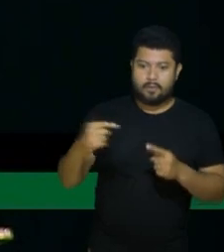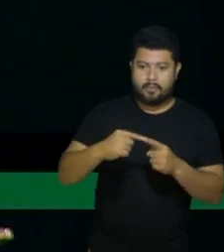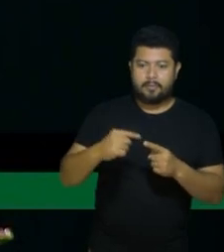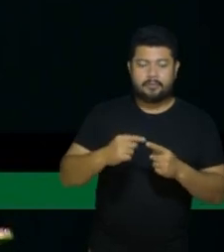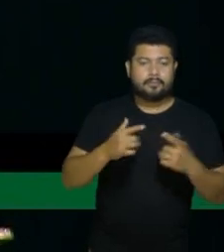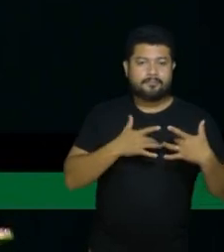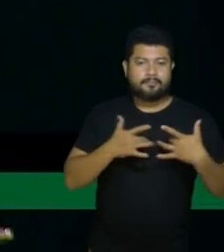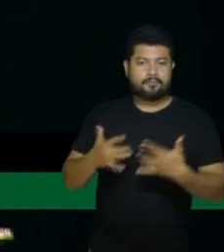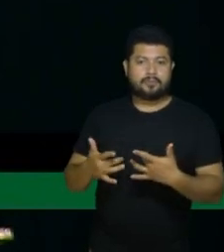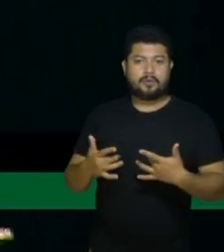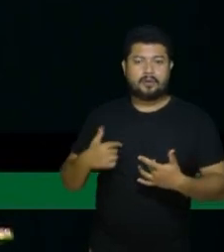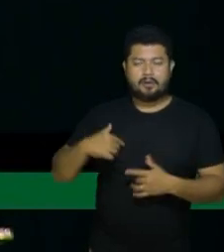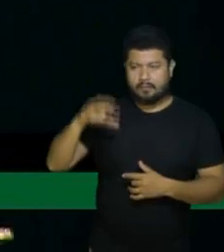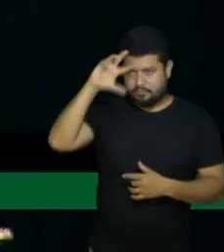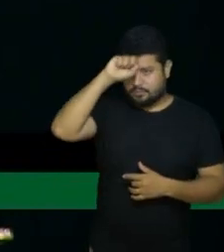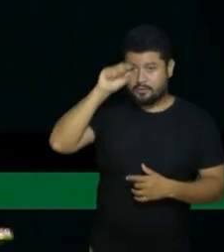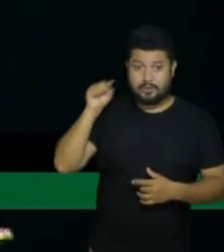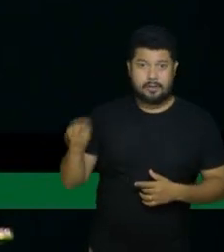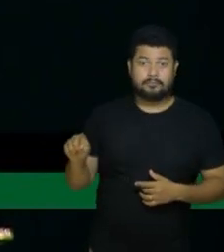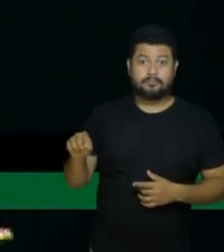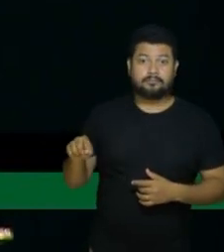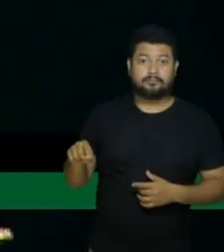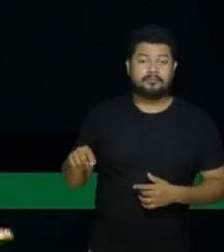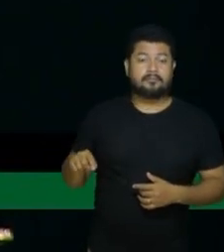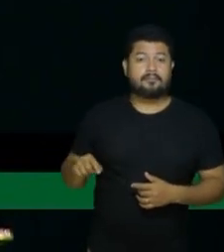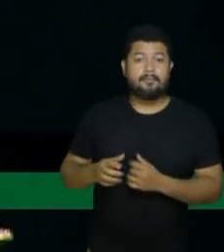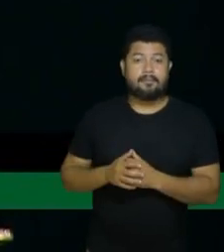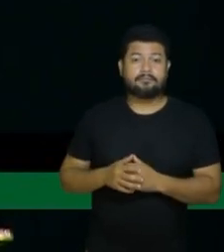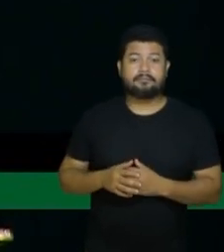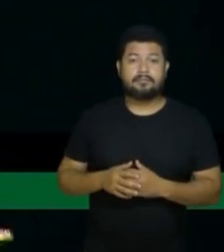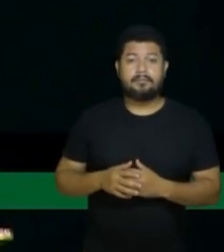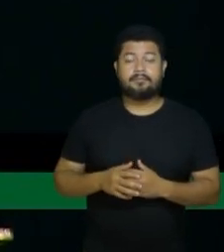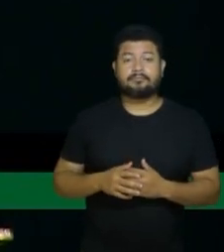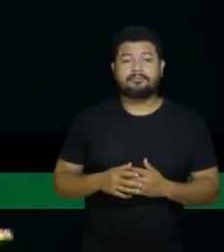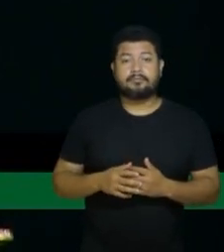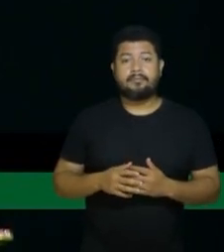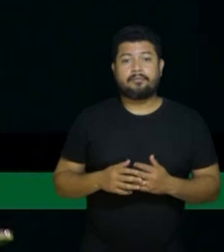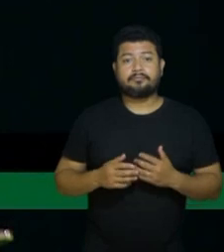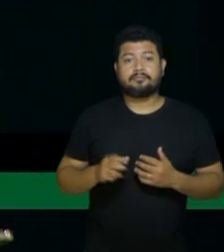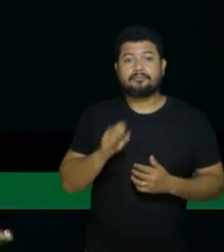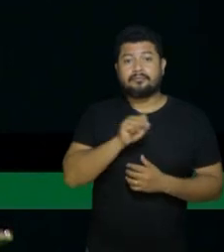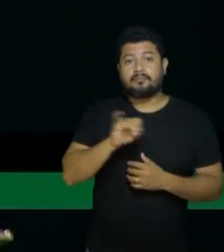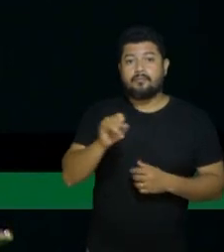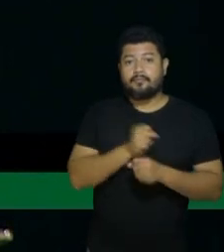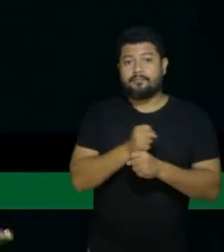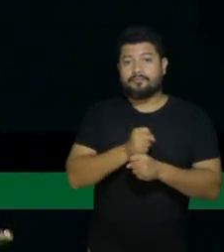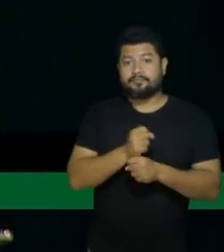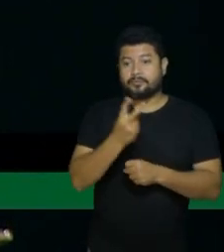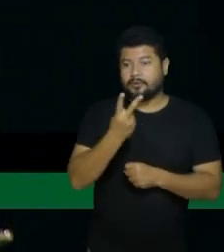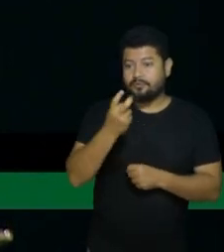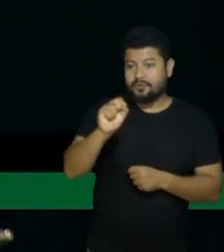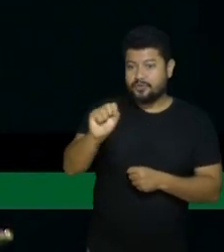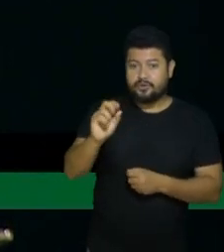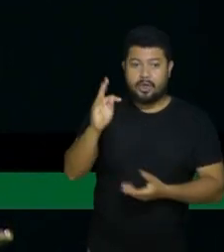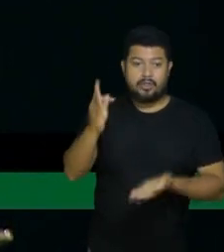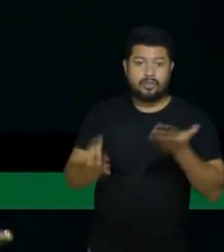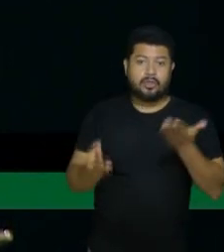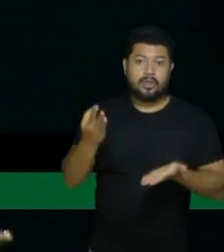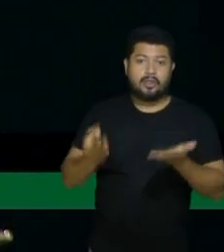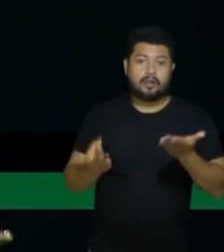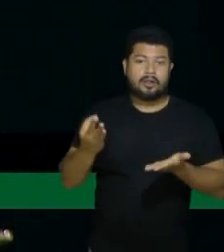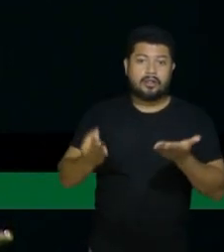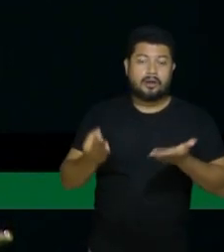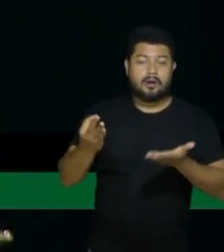tem a dizer que hoje meus amigos deputados e Presidente seguirão 28 toneladas de